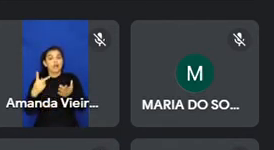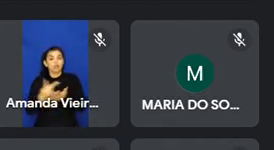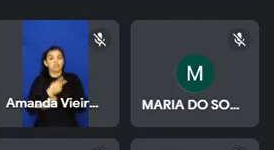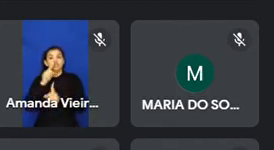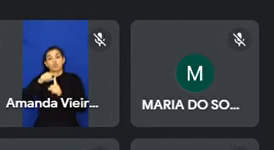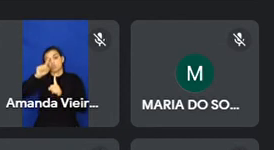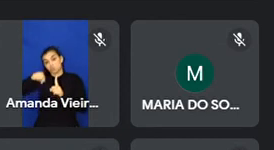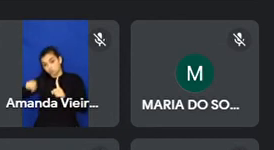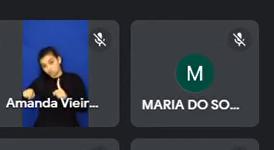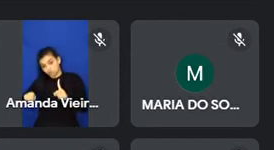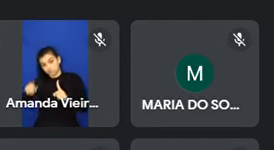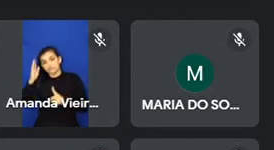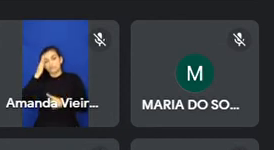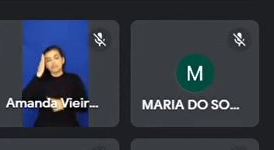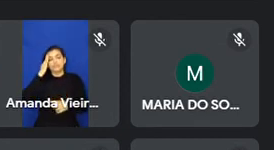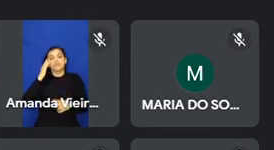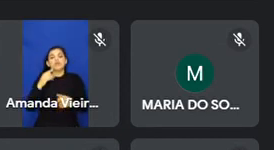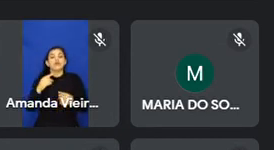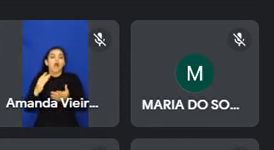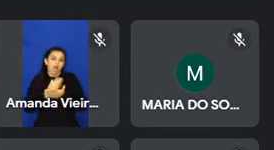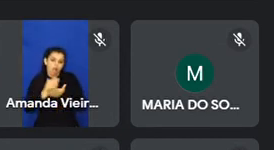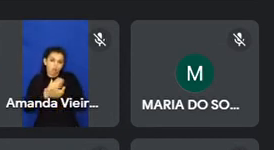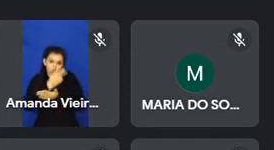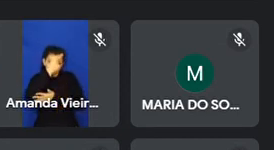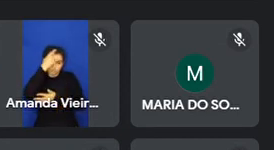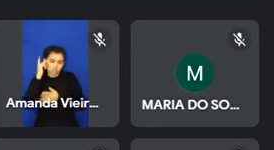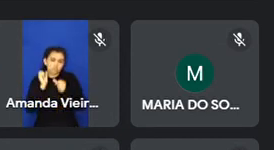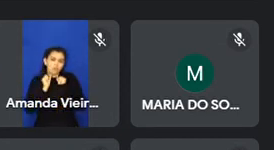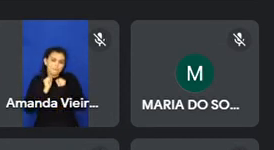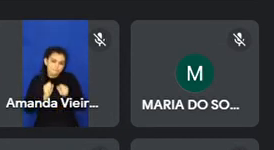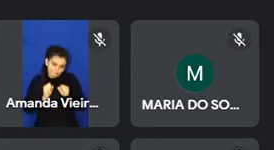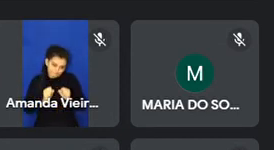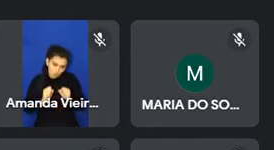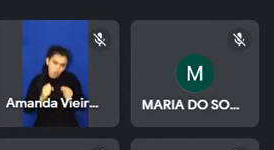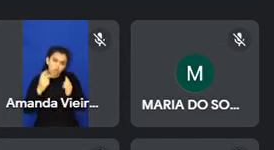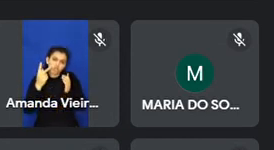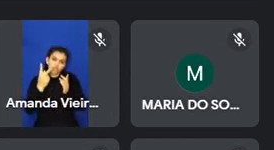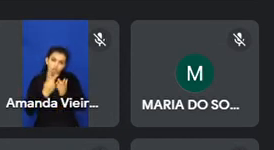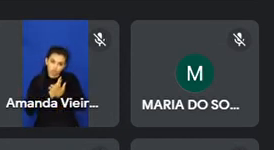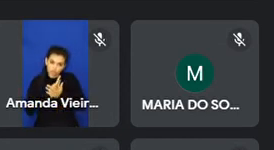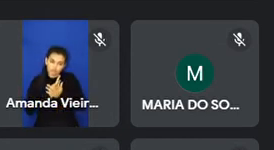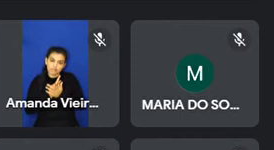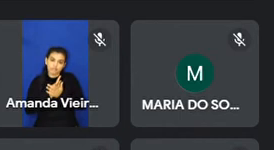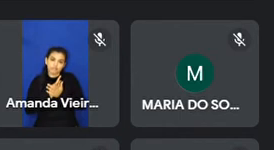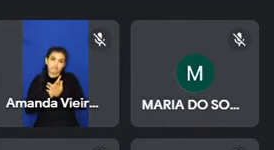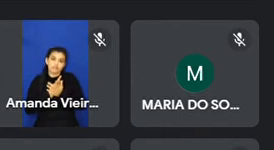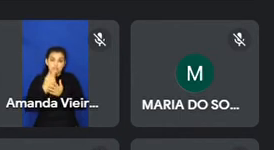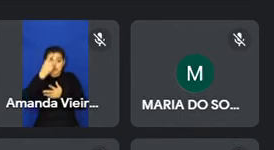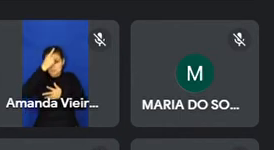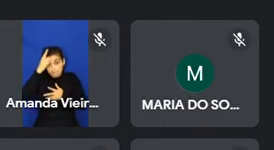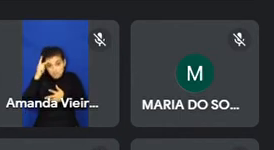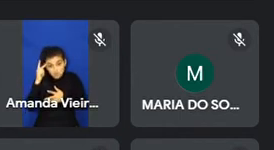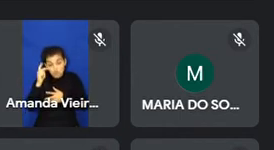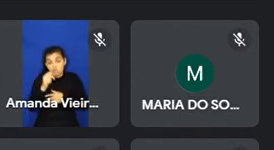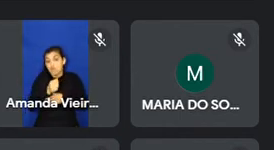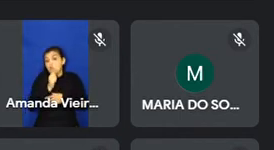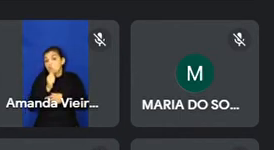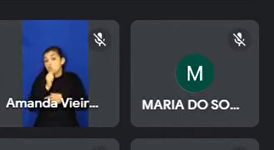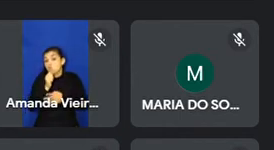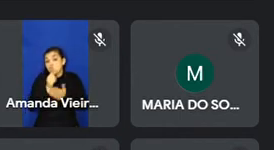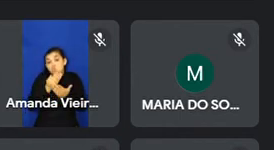por mais que em algumas pessoas possa ter de fato ocorrido, ninguém sabe ainda está sob investigação, possa